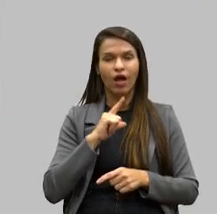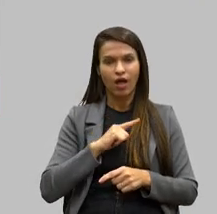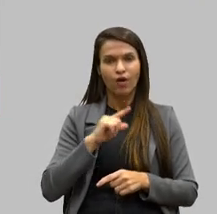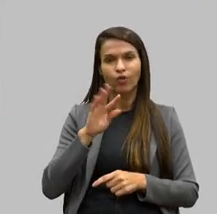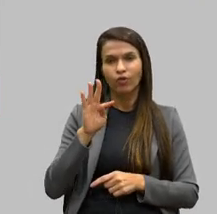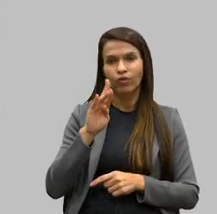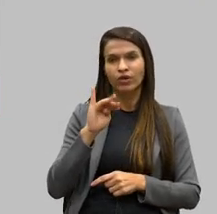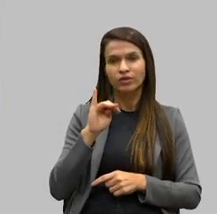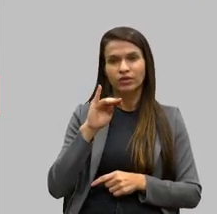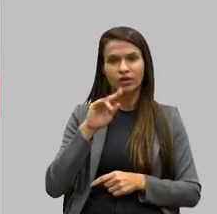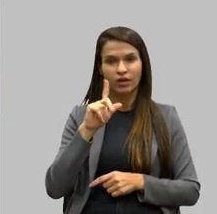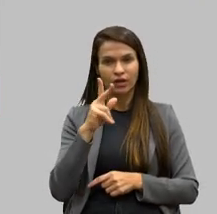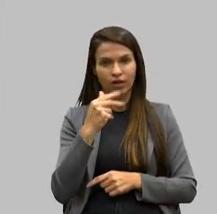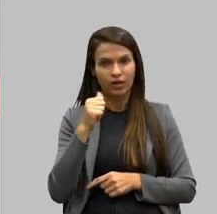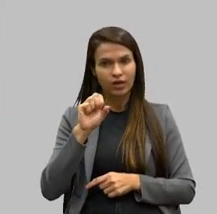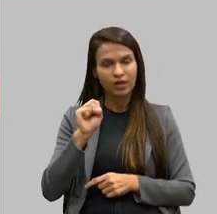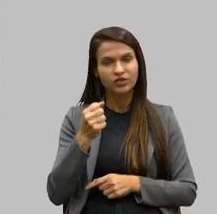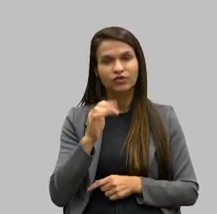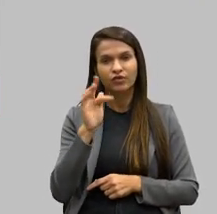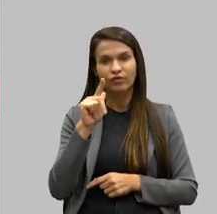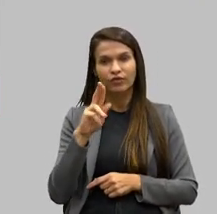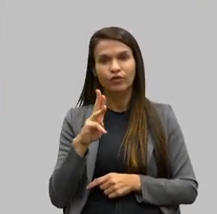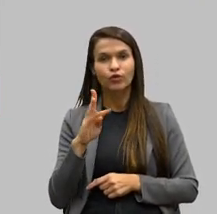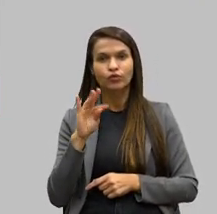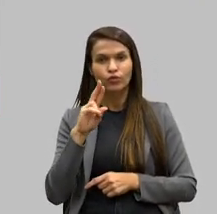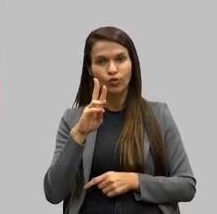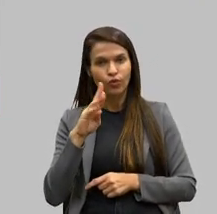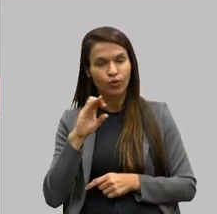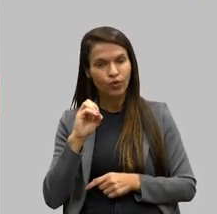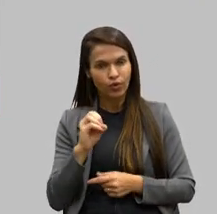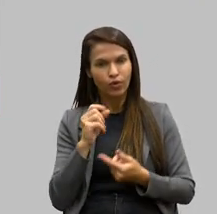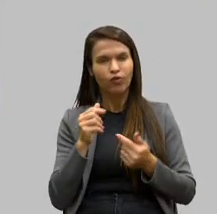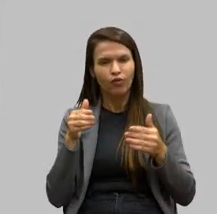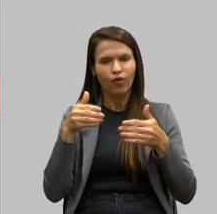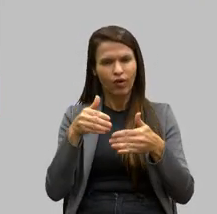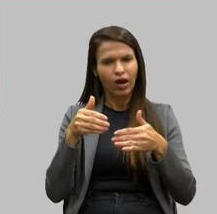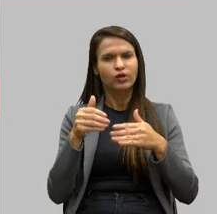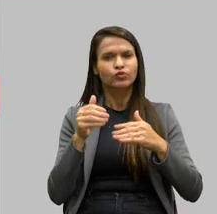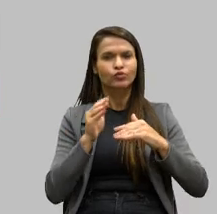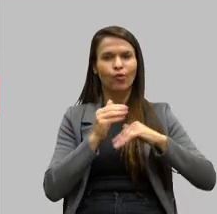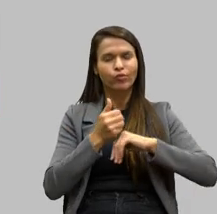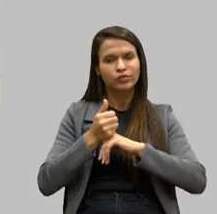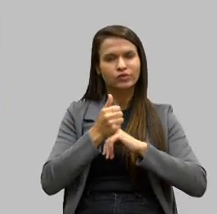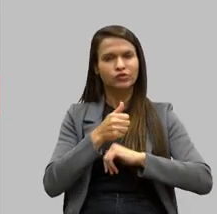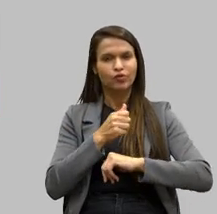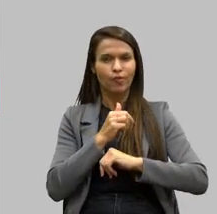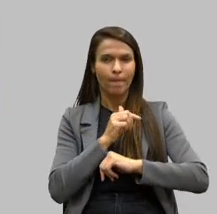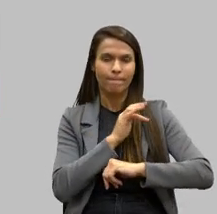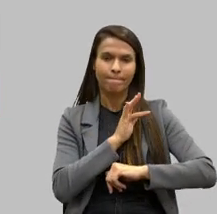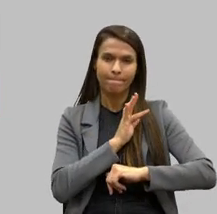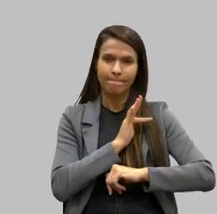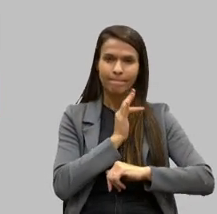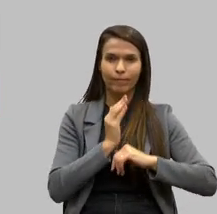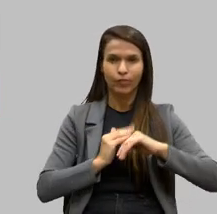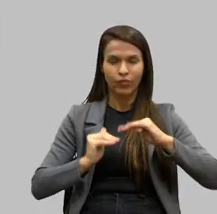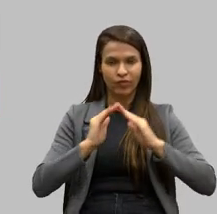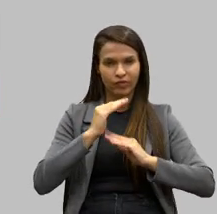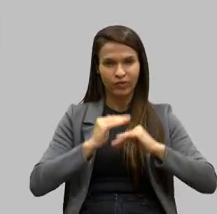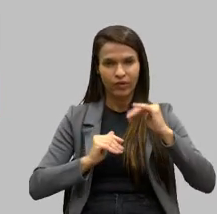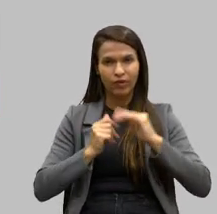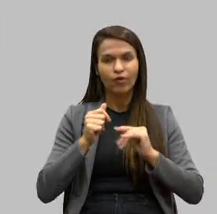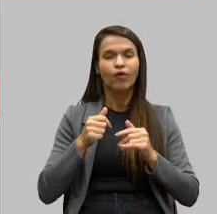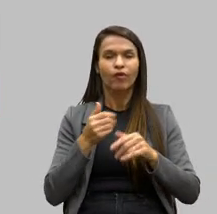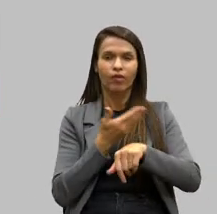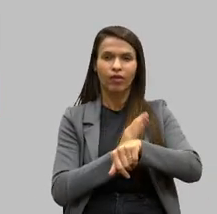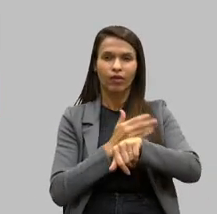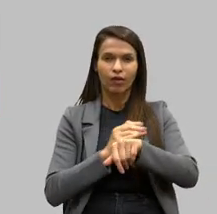que temos já apresentado como ensino profissionalizante formando estudantes para o mercado de trabalho. Já temos mais de